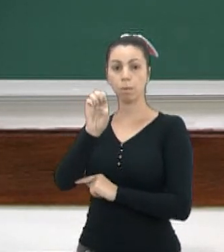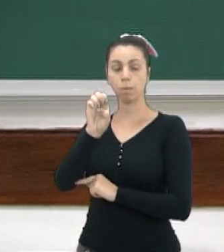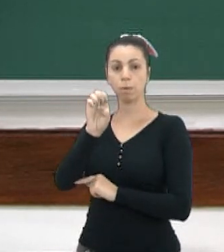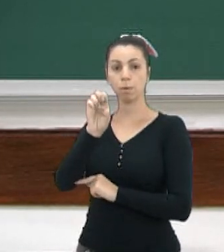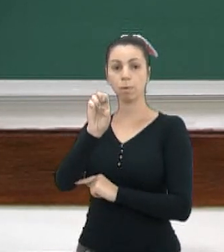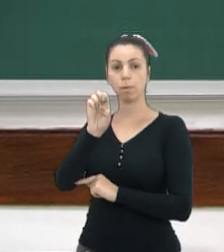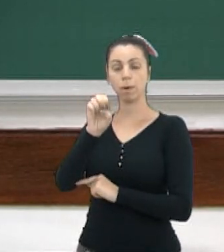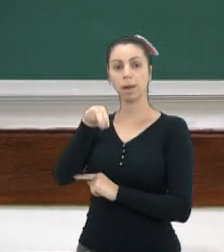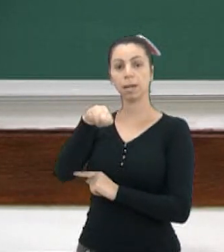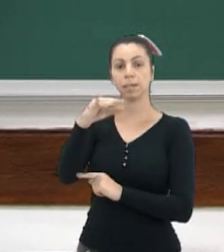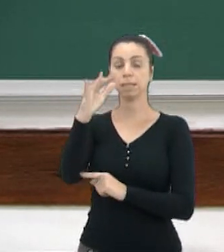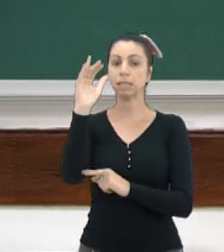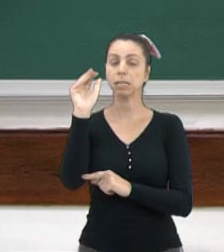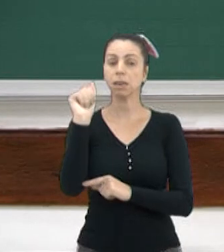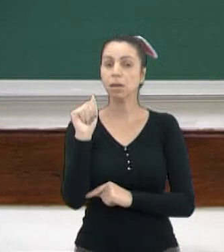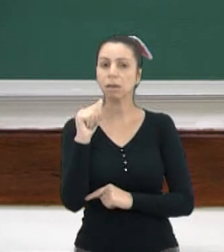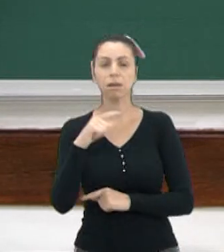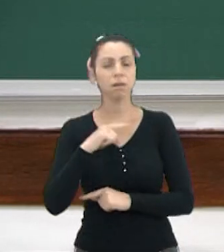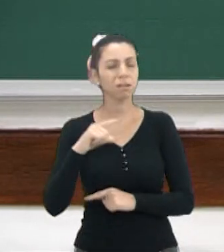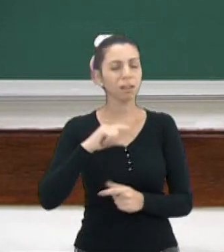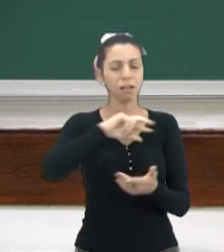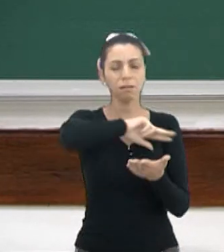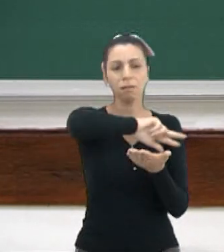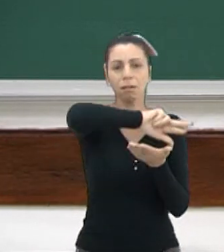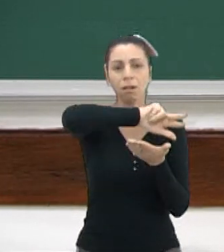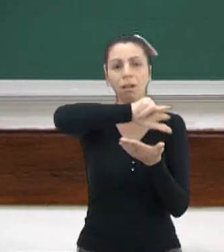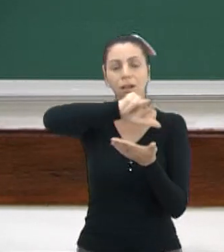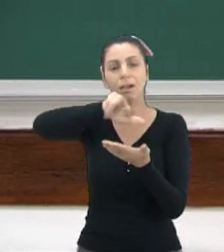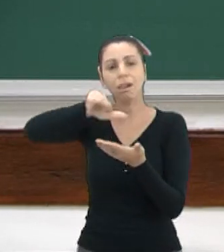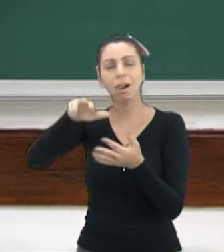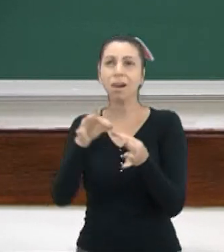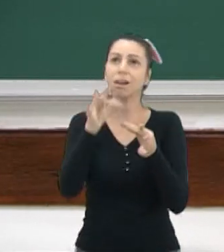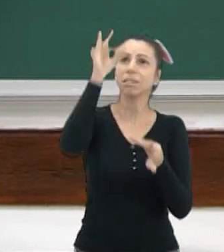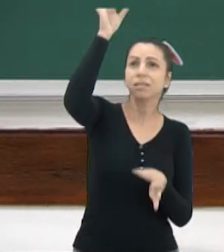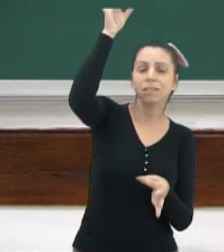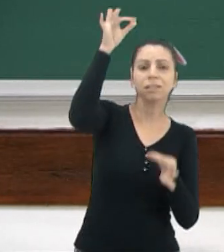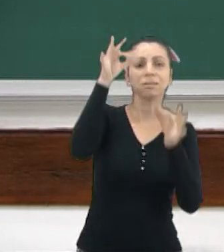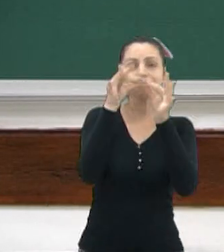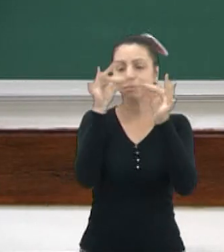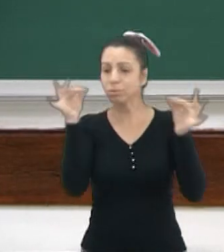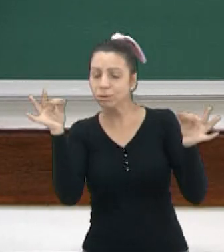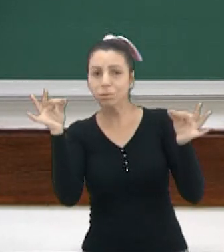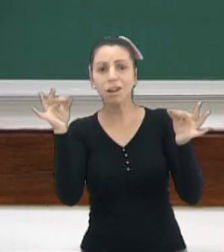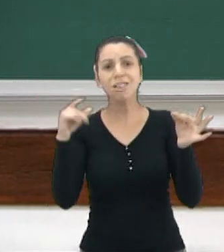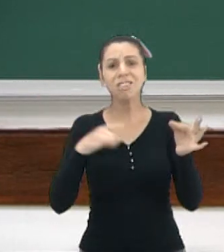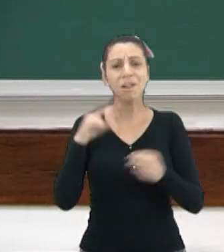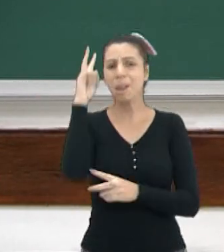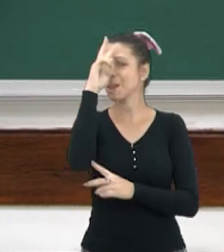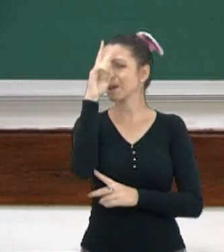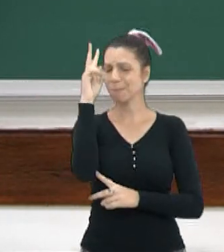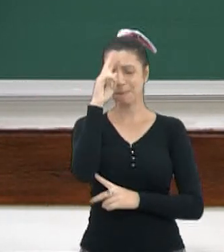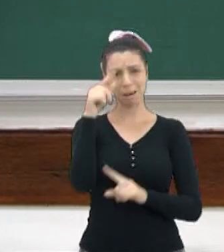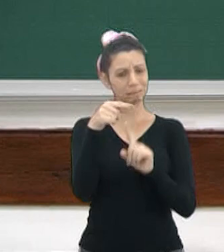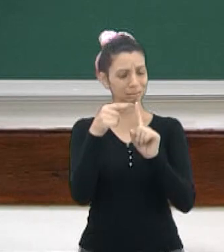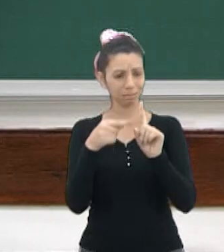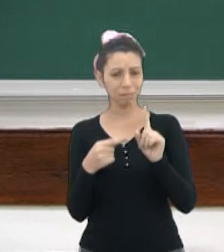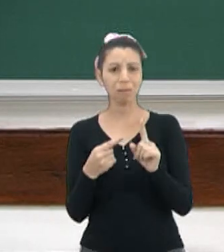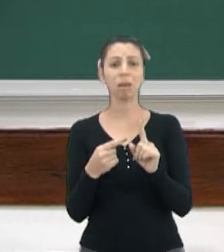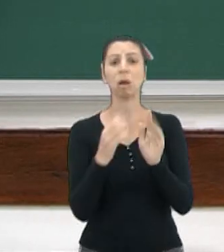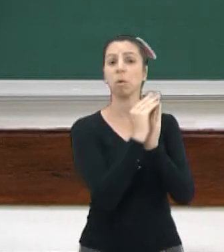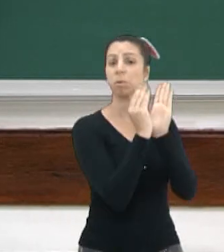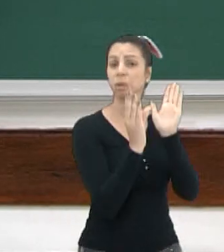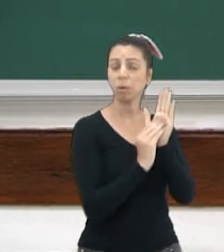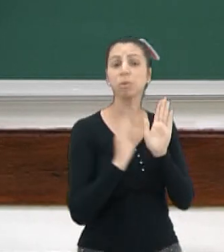congruência de triângulo, vimos mediatriz, bissetriz, altura, fizemos uma boa recordação de todos os conteúdos que